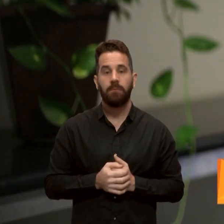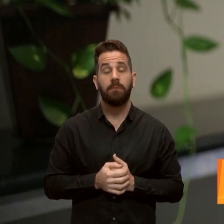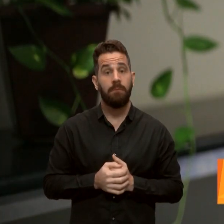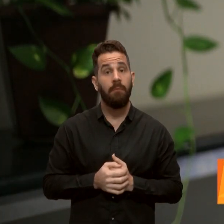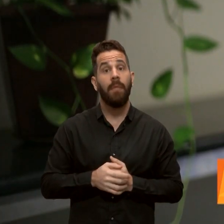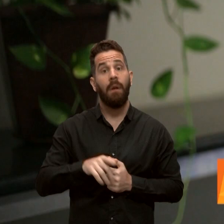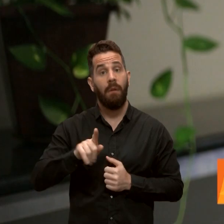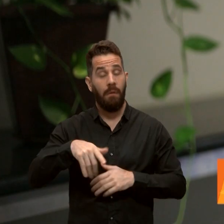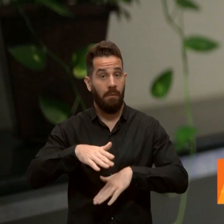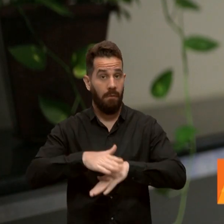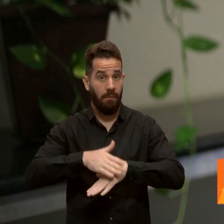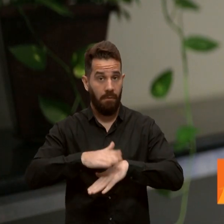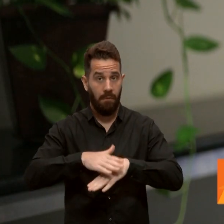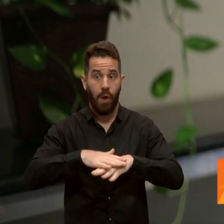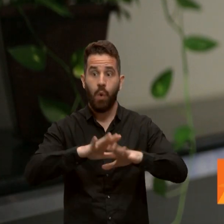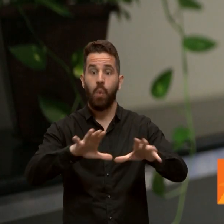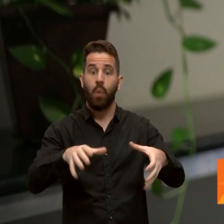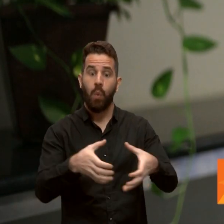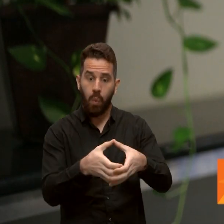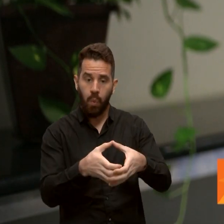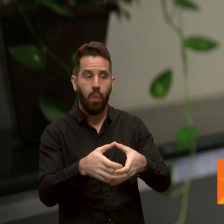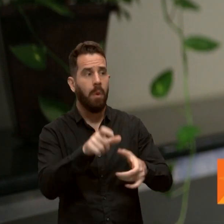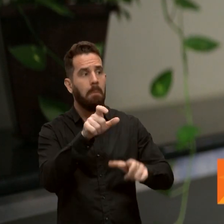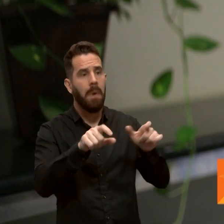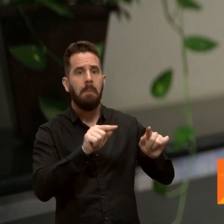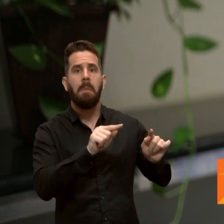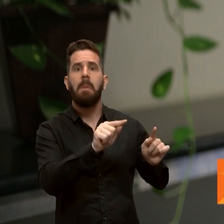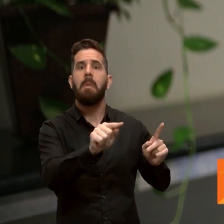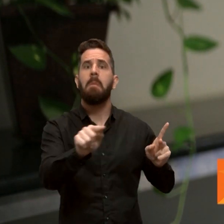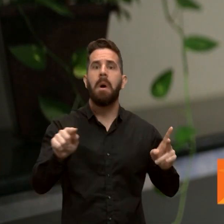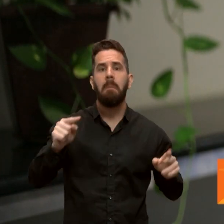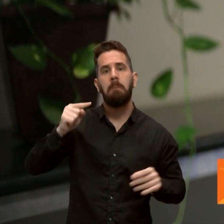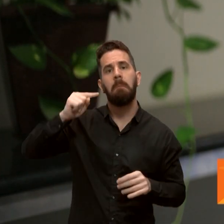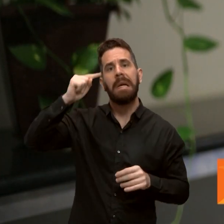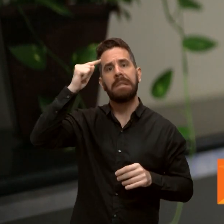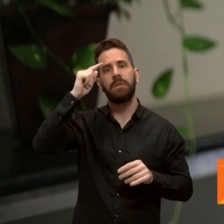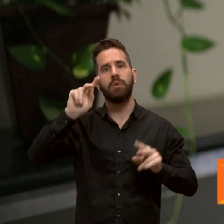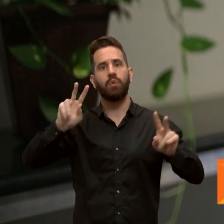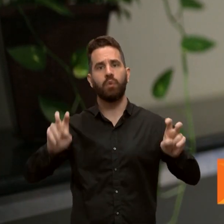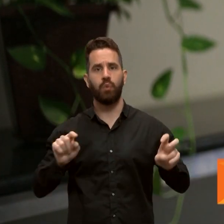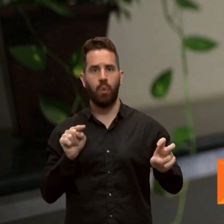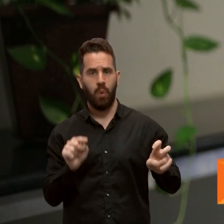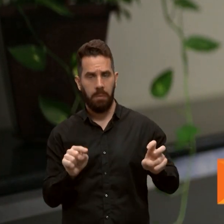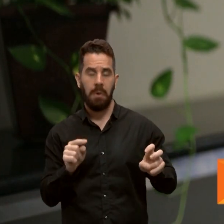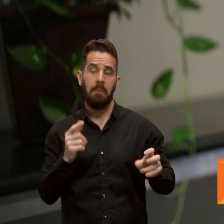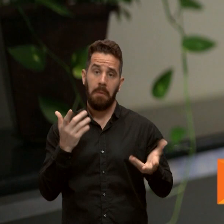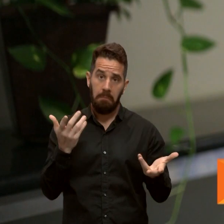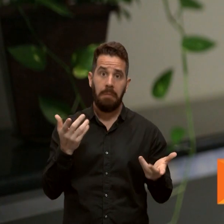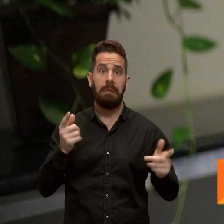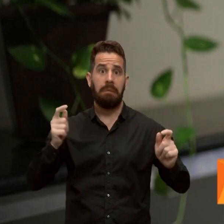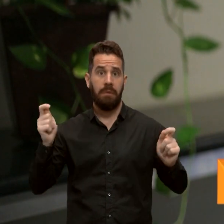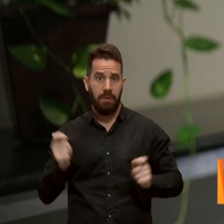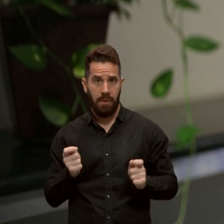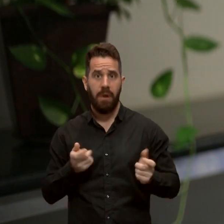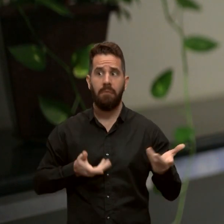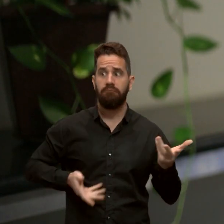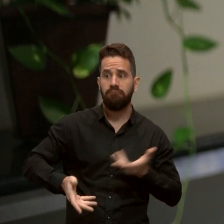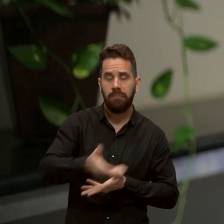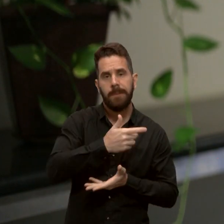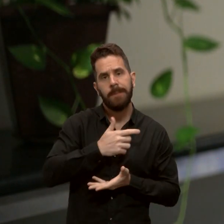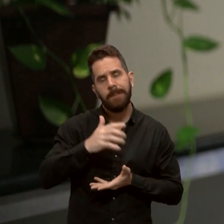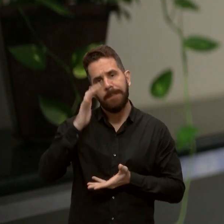demanda construída com um grupo de pensar ações de salvaguarda, né? Pensando aí como é que a gente poderia